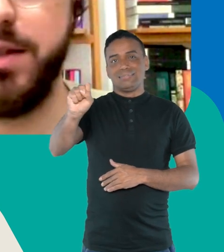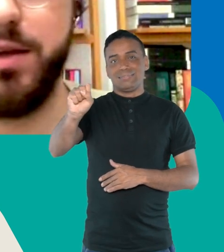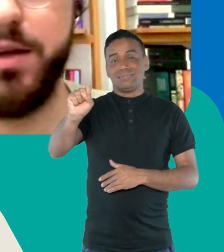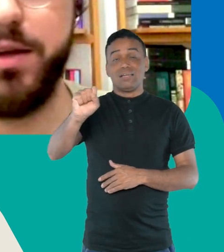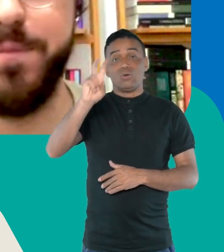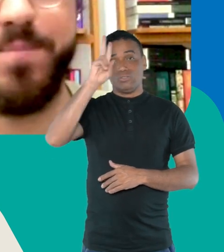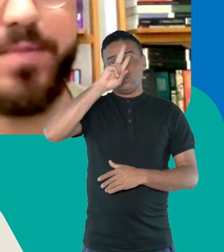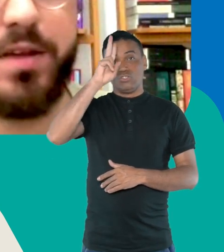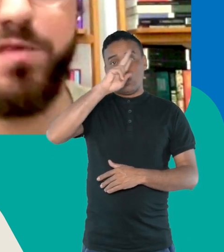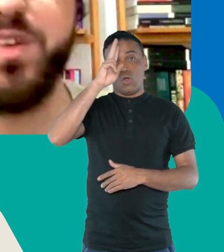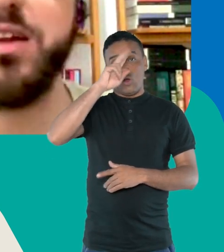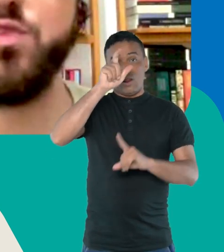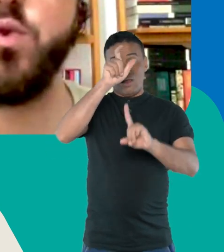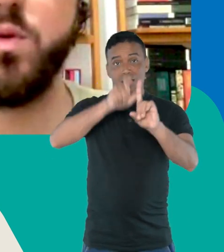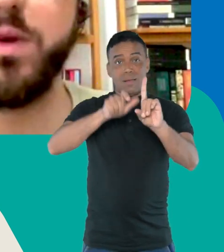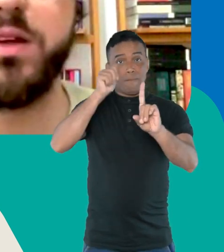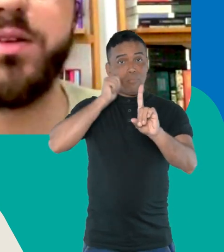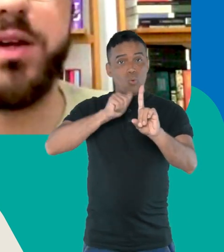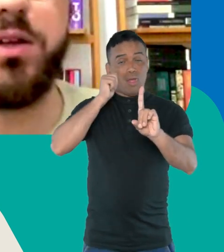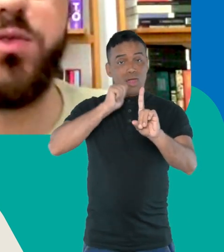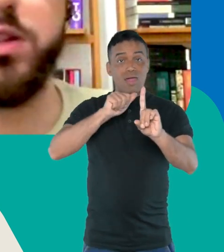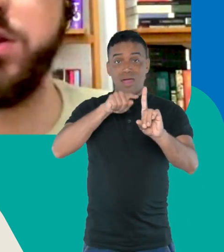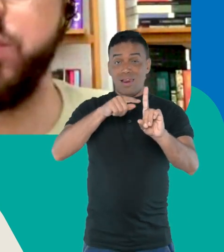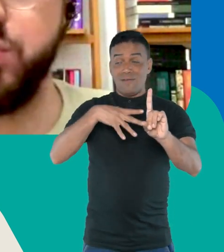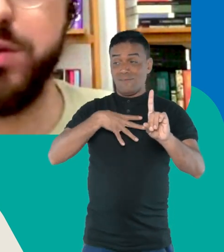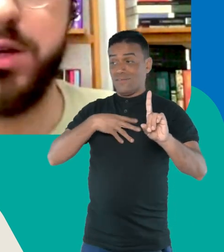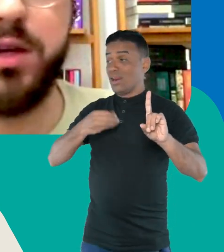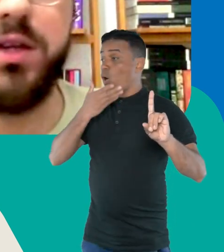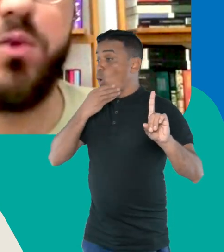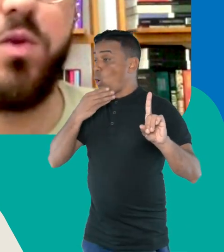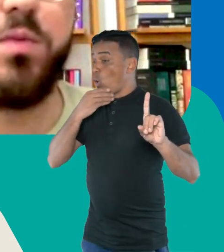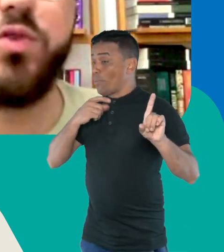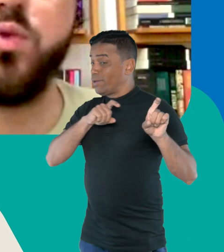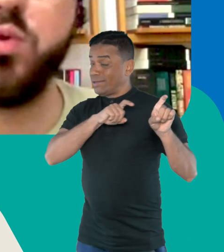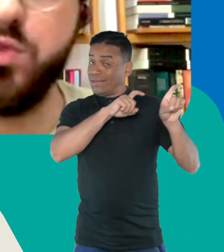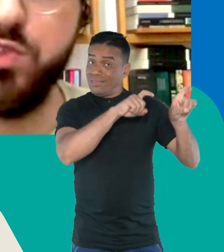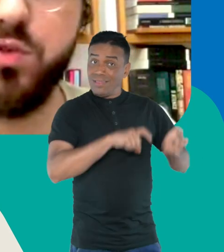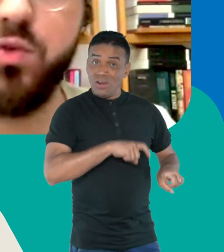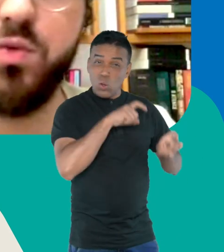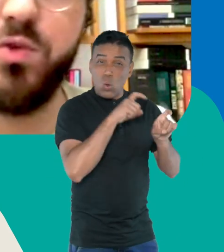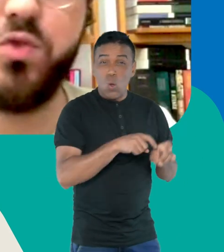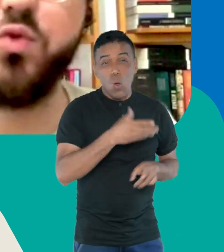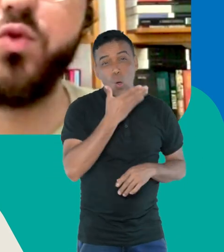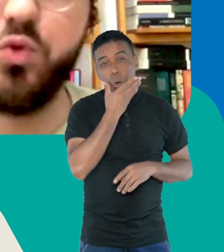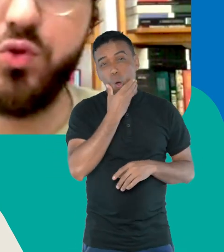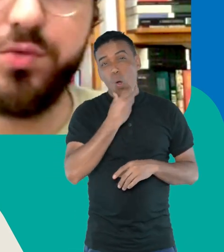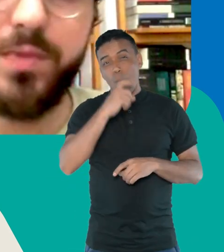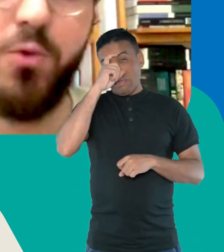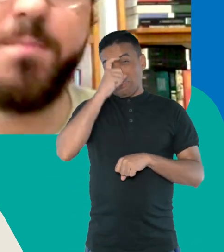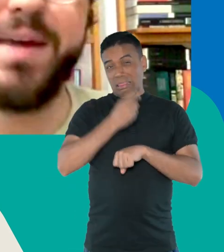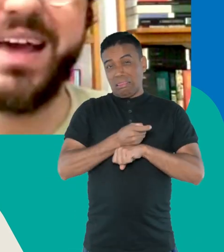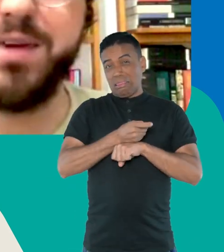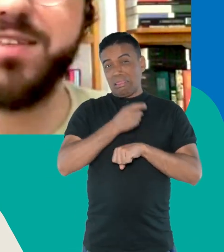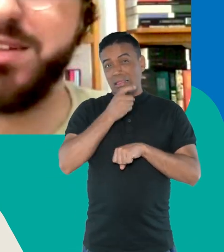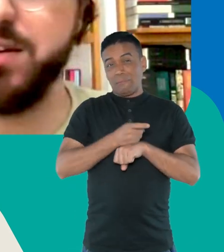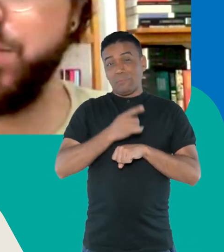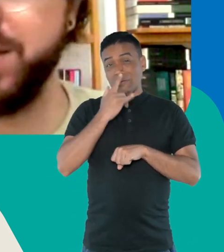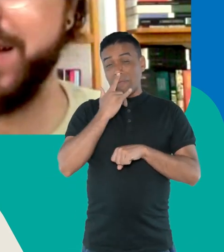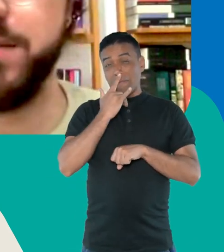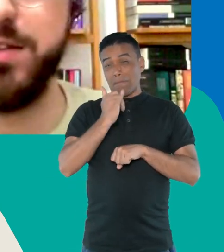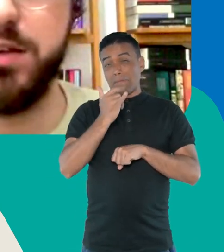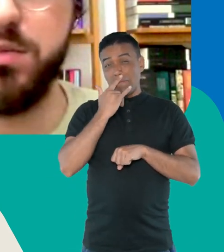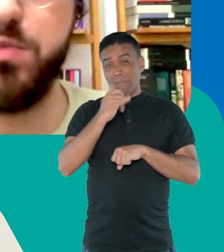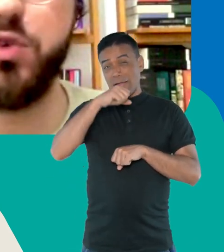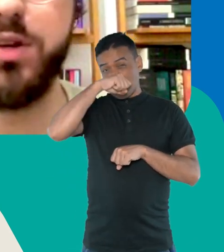ela é filha de um homem no interior, e é um homem muito rústico, muito duro, é um pai